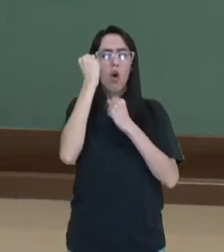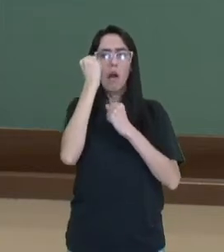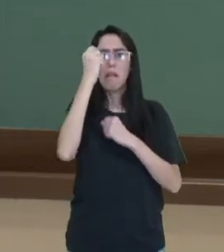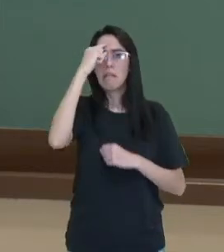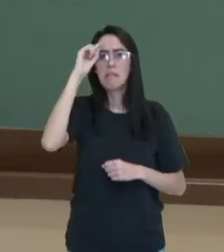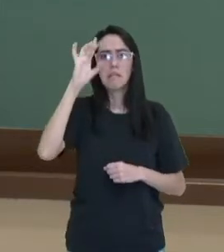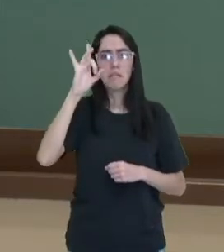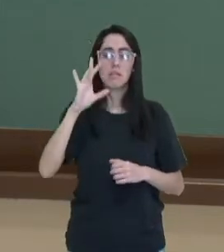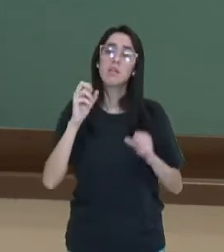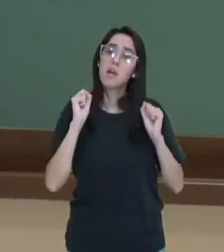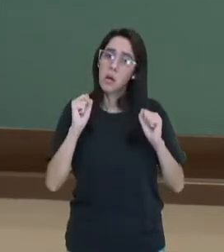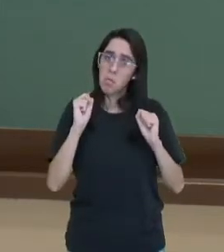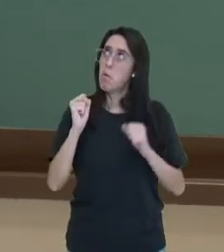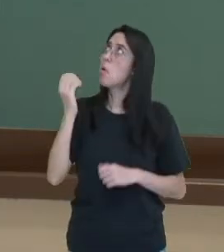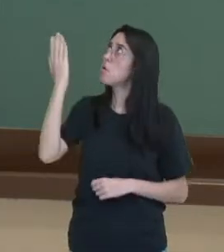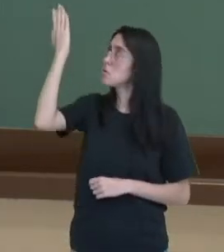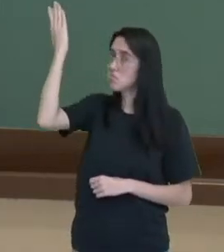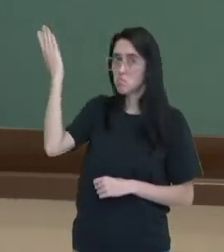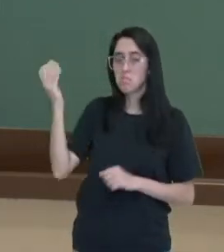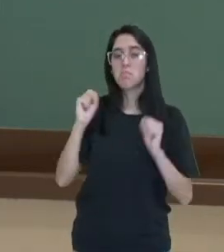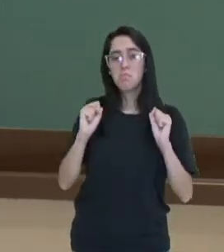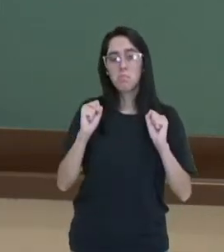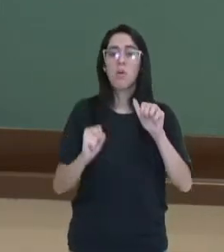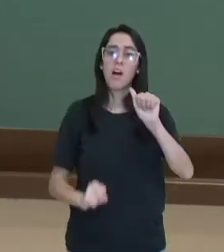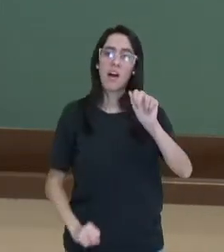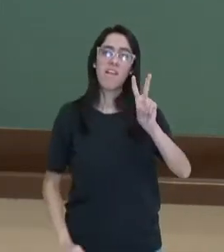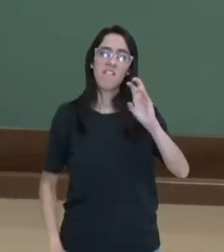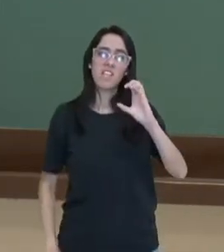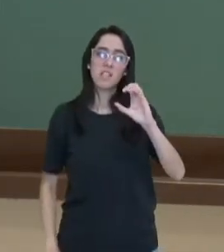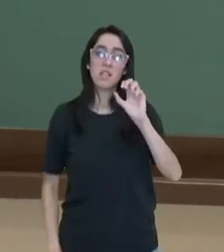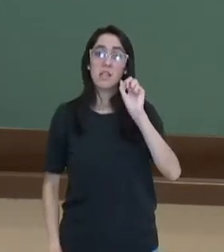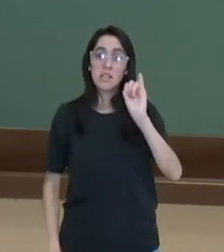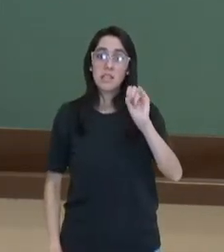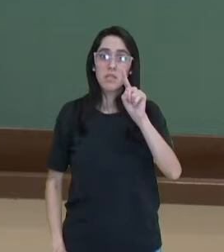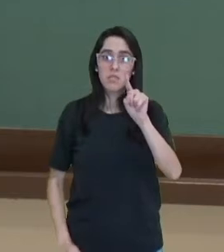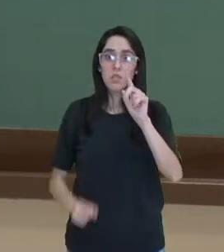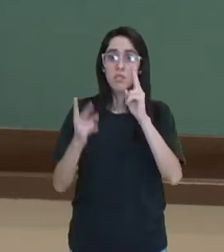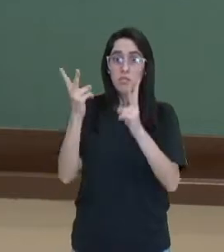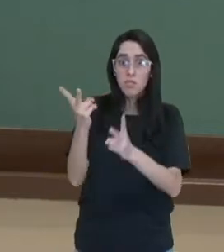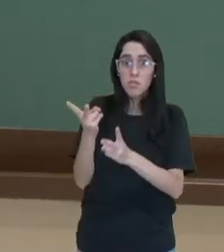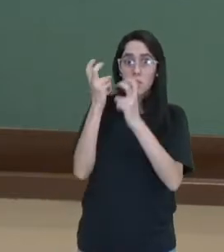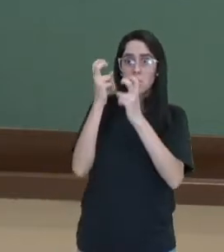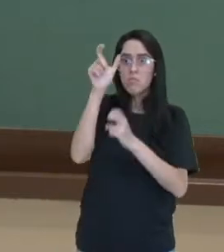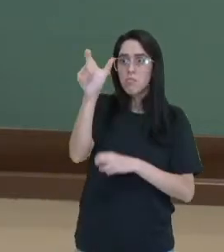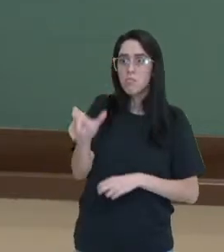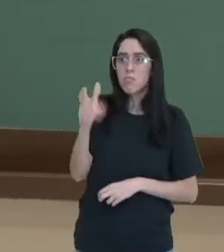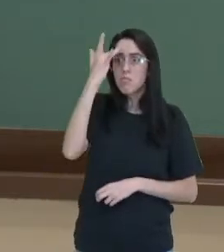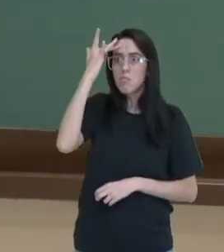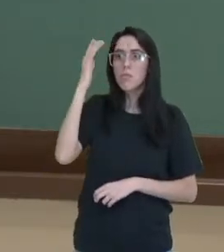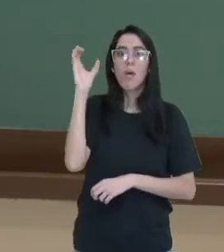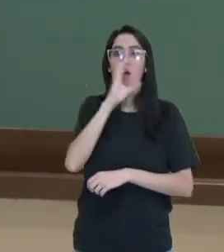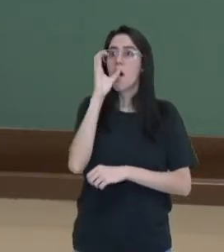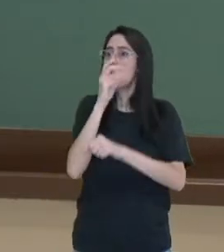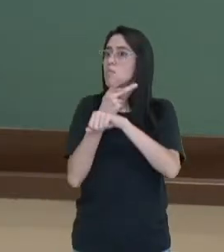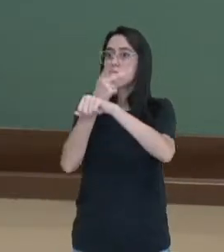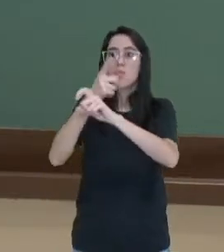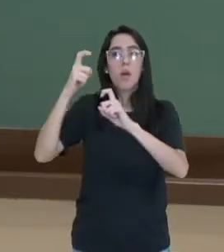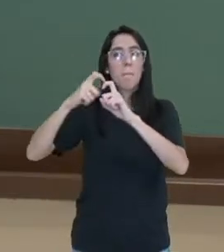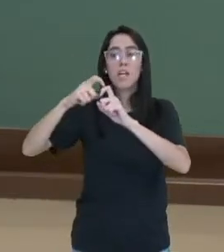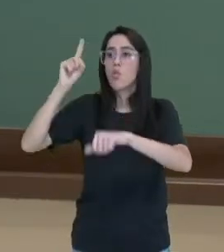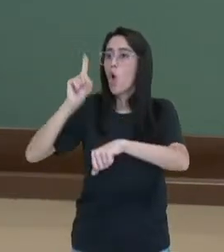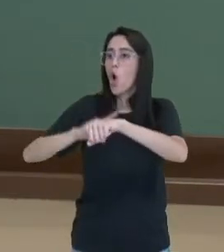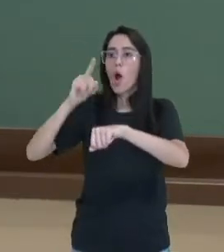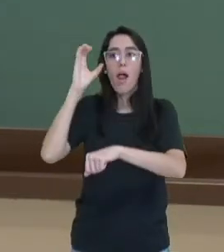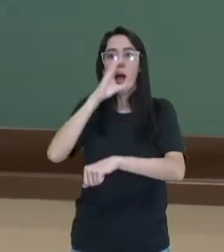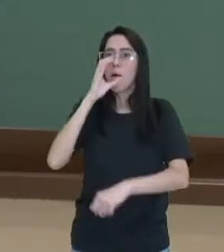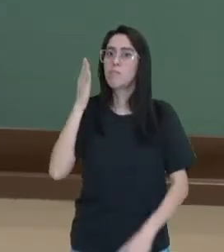aparente, podem ser sinais de alerta. Se você perceber alguém com esses sinais, deve-se procurar imediatamente o médico,